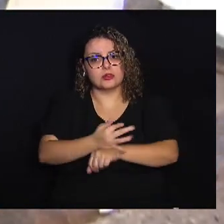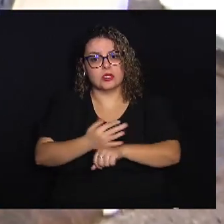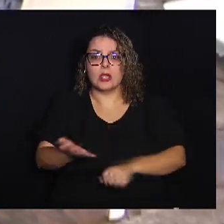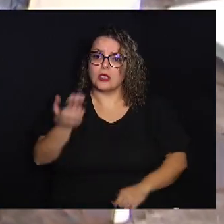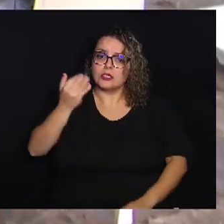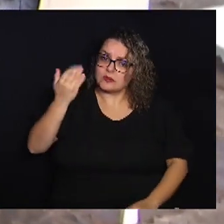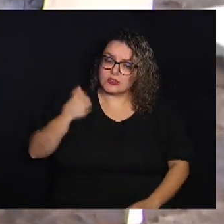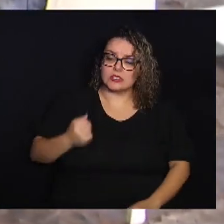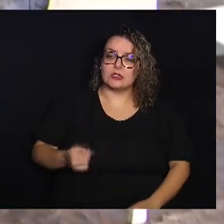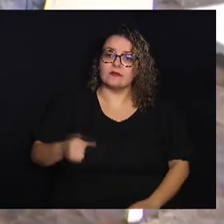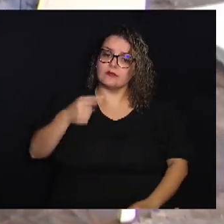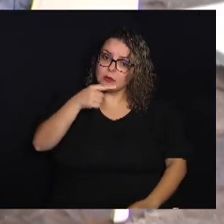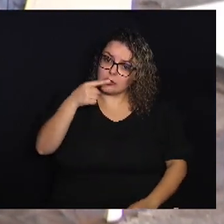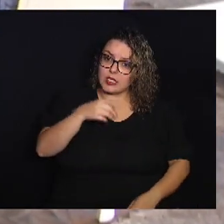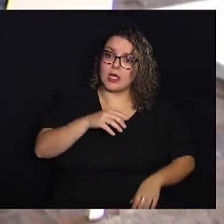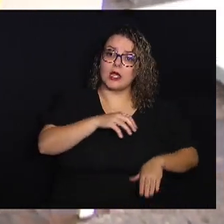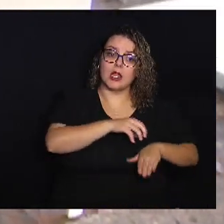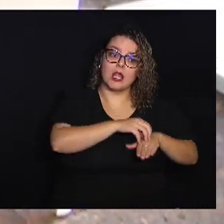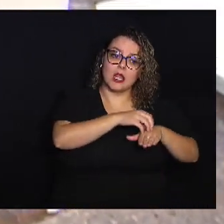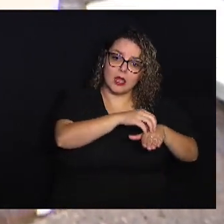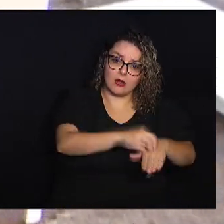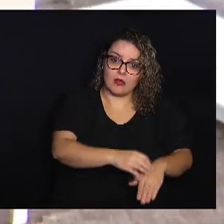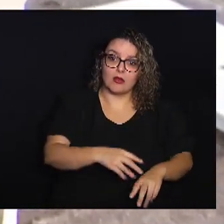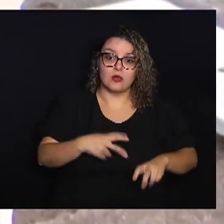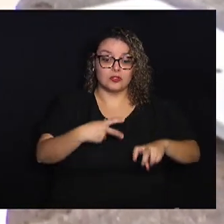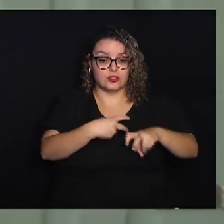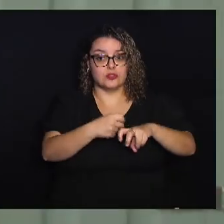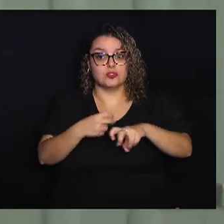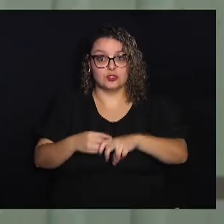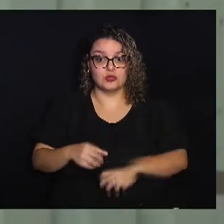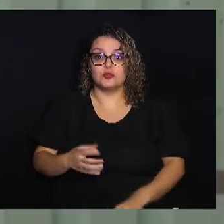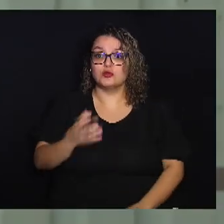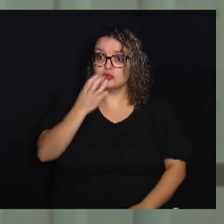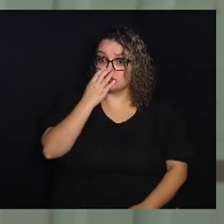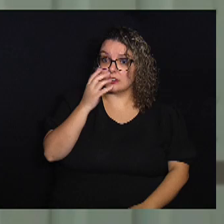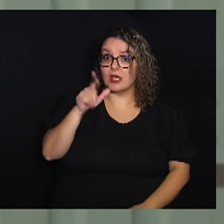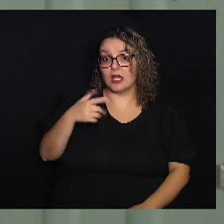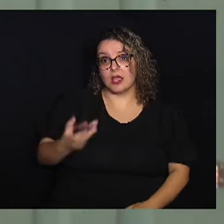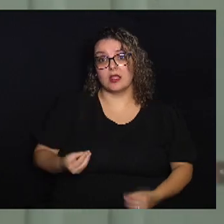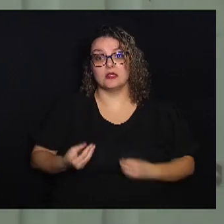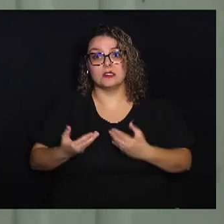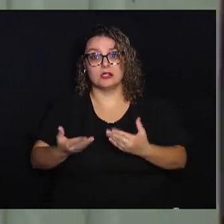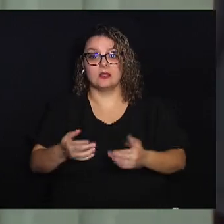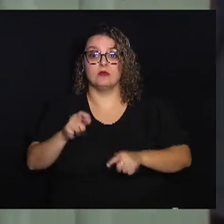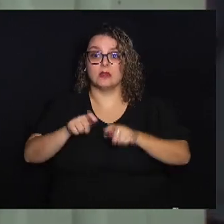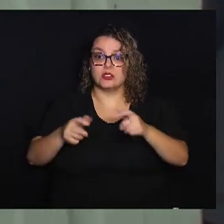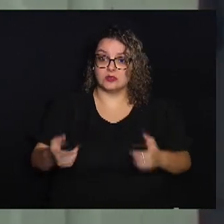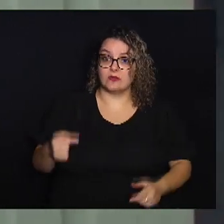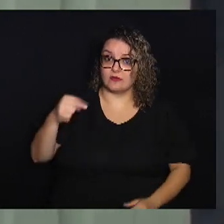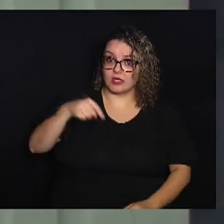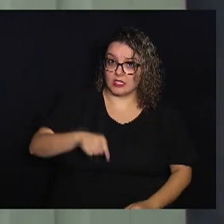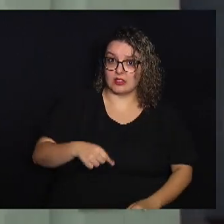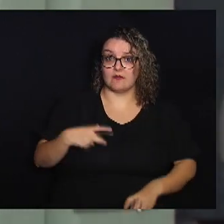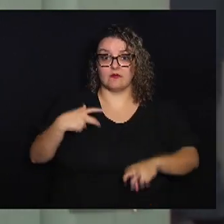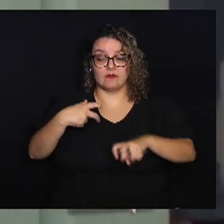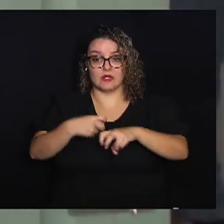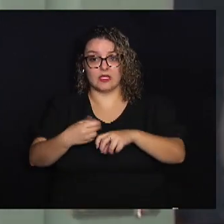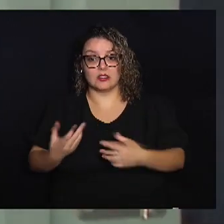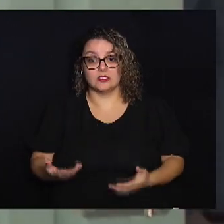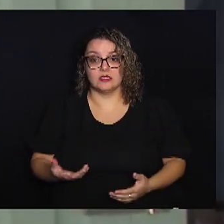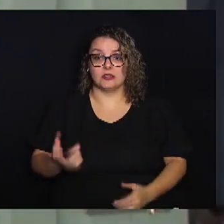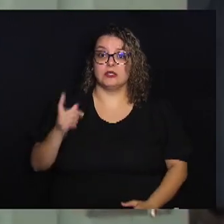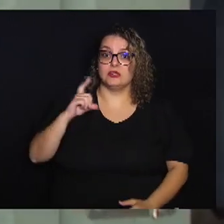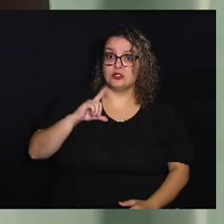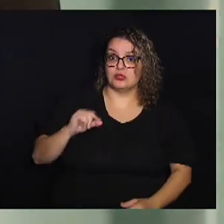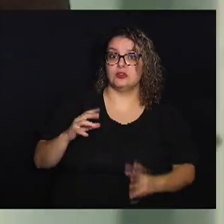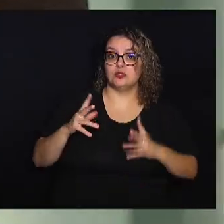a turminha e fala, ó, vamos vacinar os nossos doguinhos. E aí traz, pessoal, vem pra cá, faz a vacina e sai